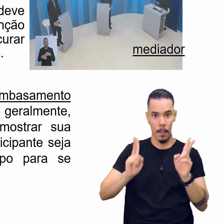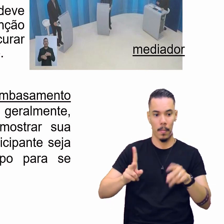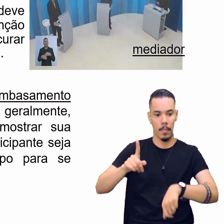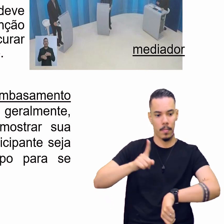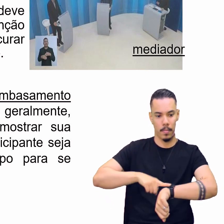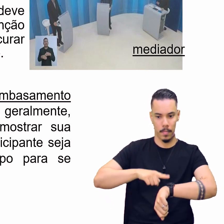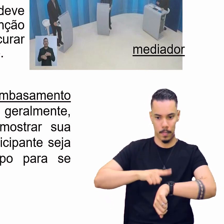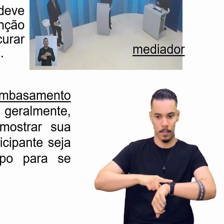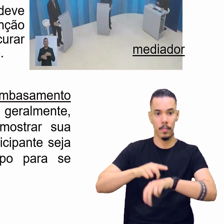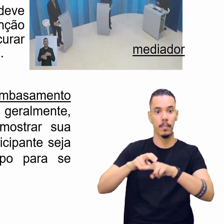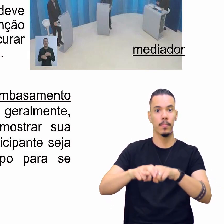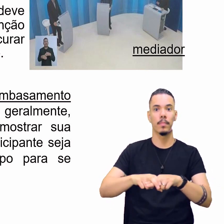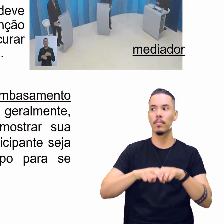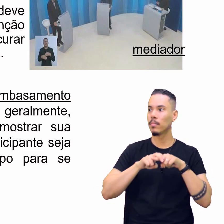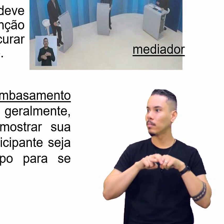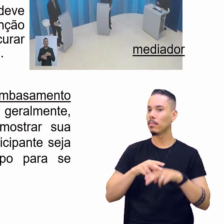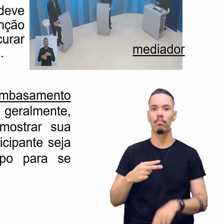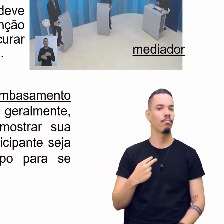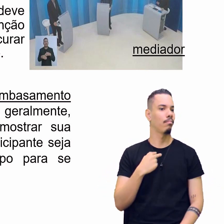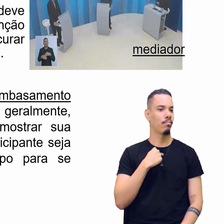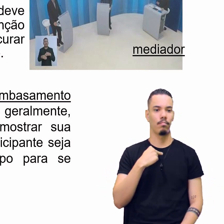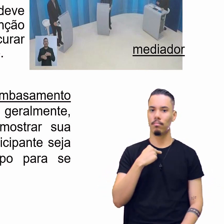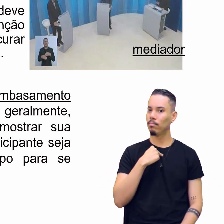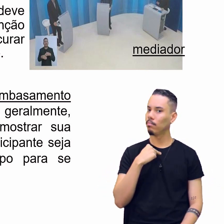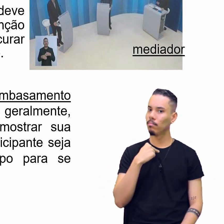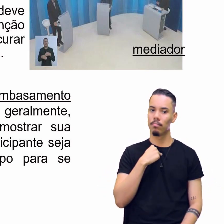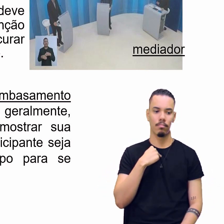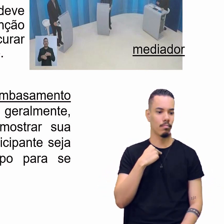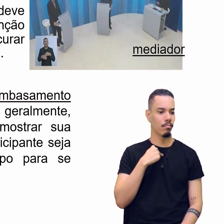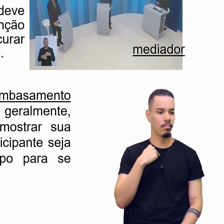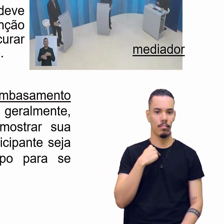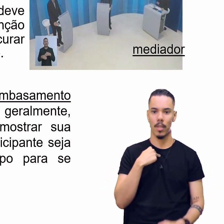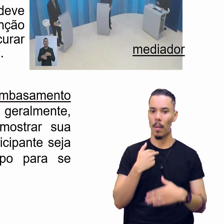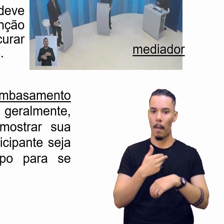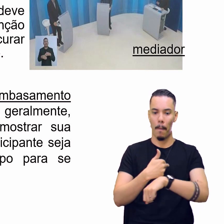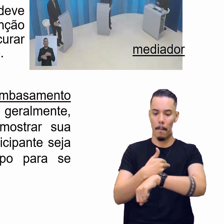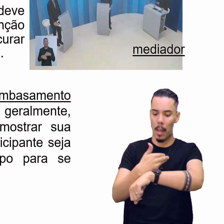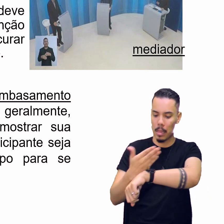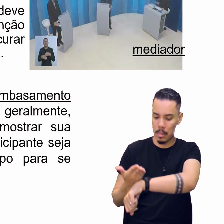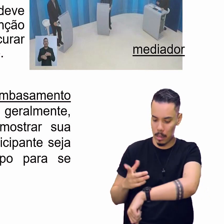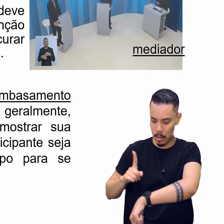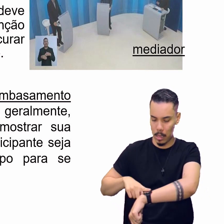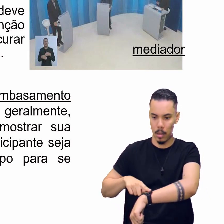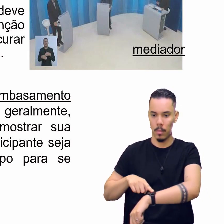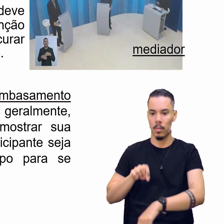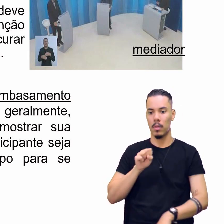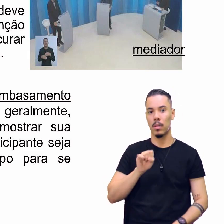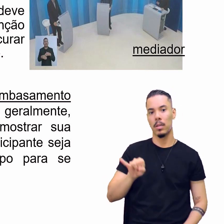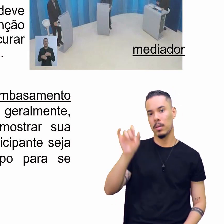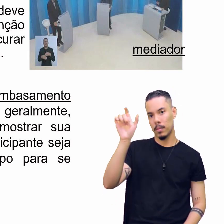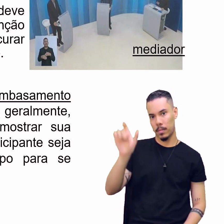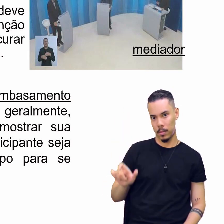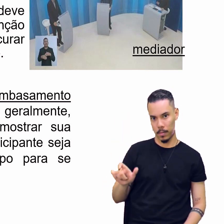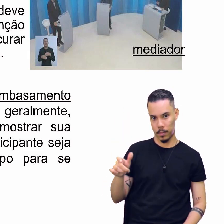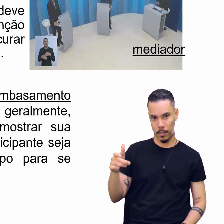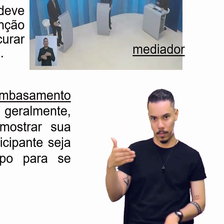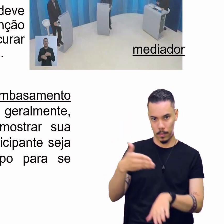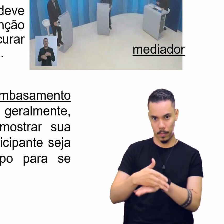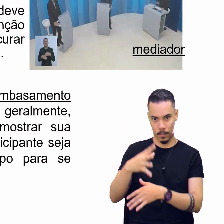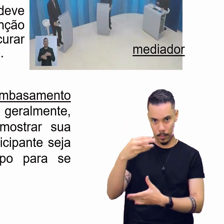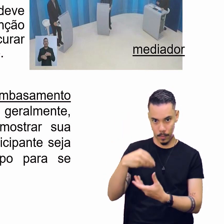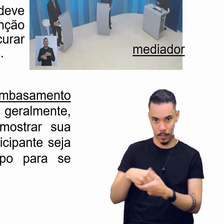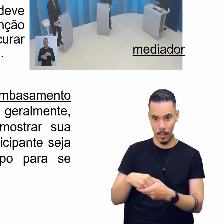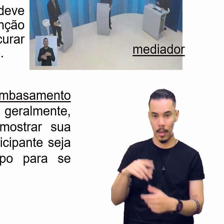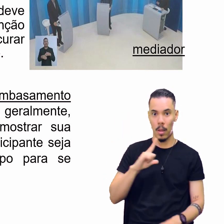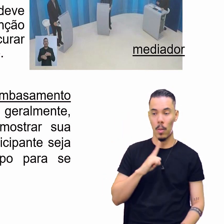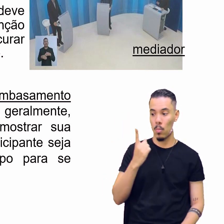expressar. Por isso que não pode ultrapassar. Se uma pessoa que está fazendo parte do debate tem